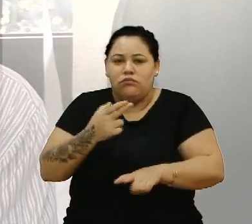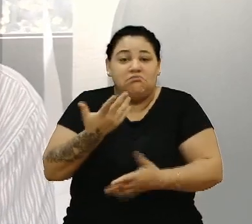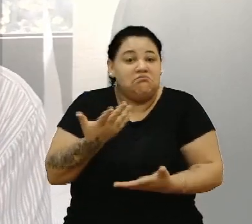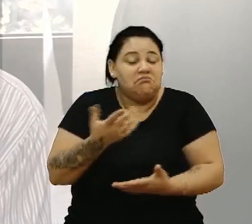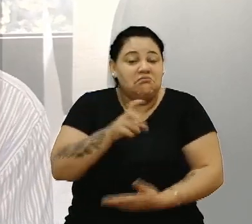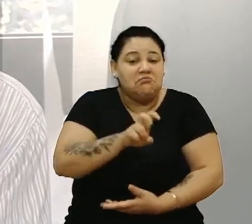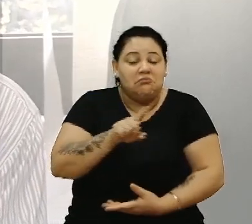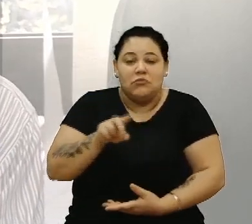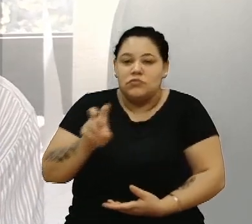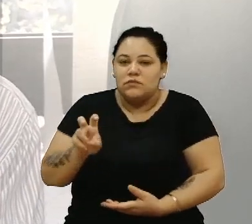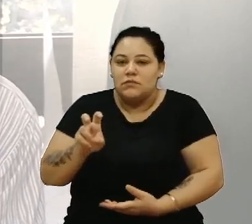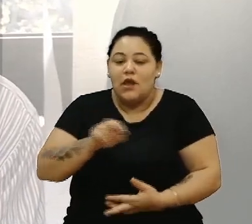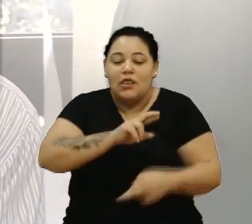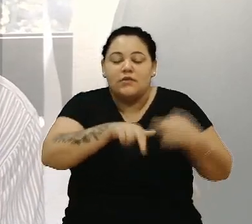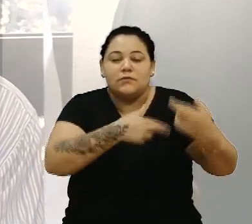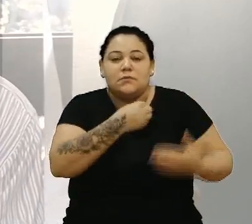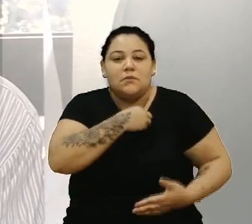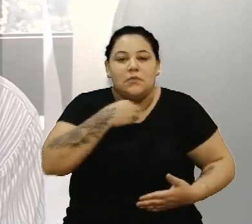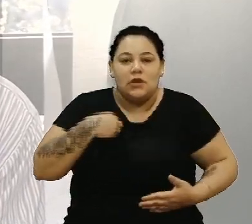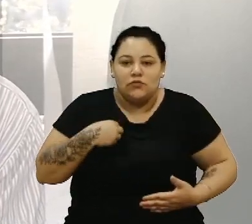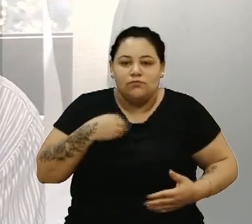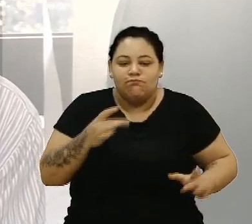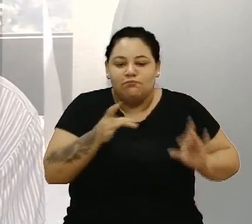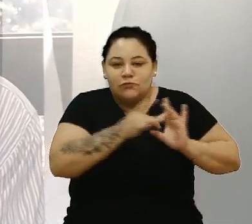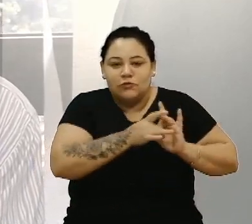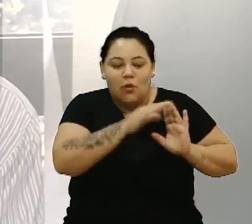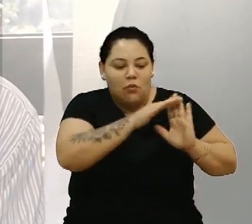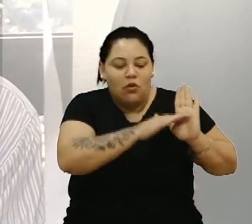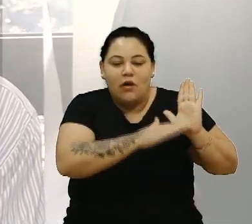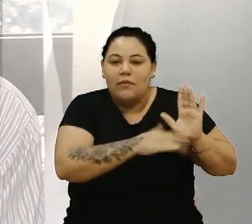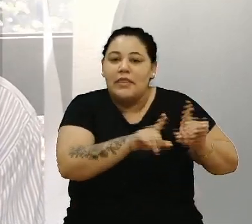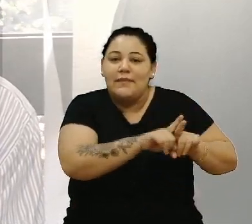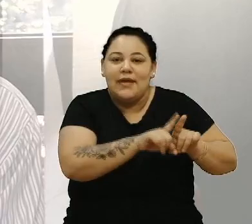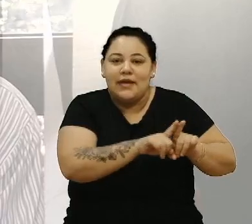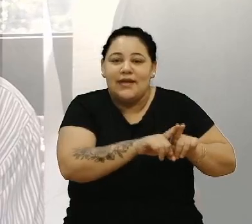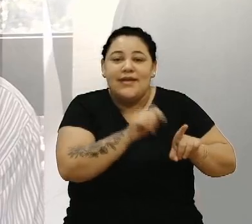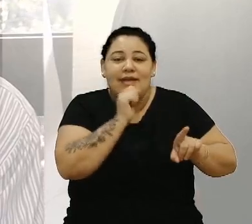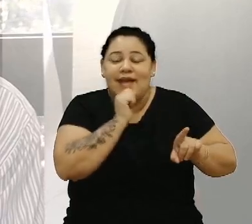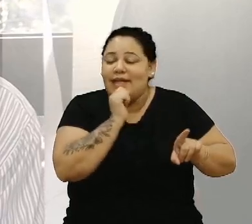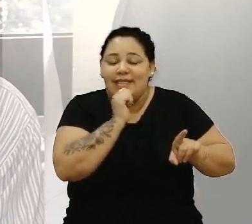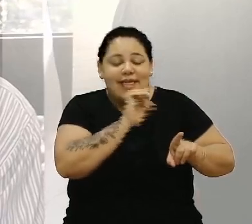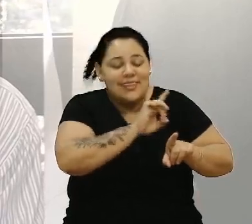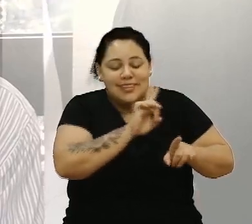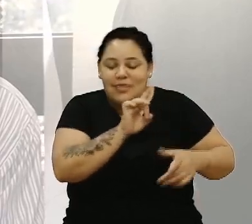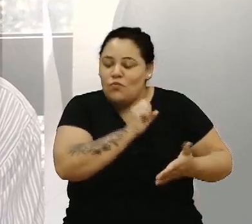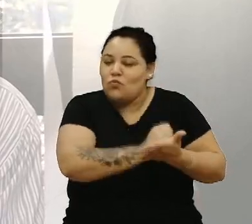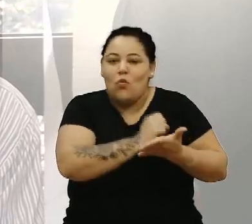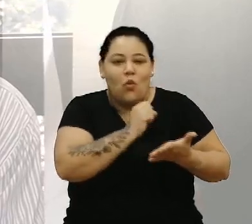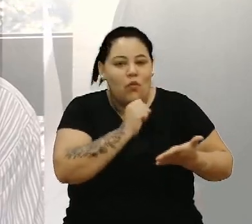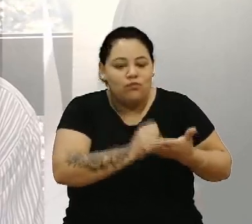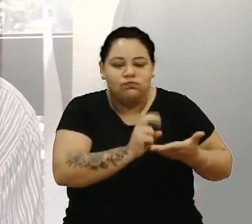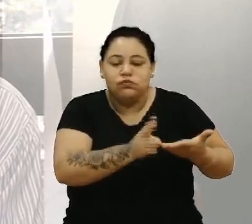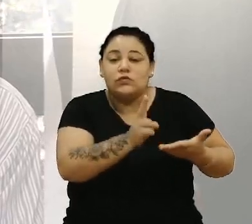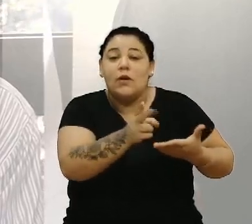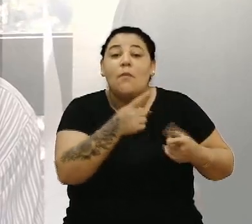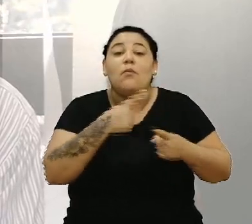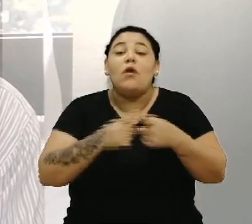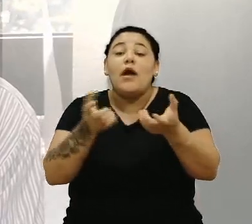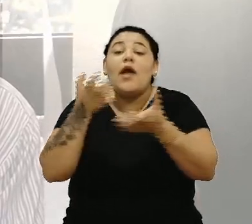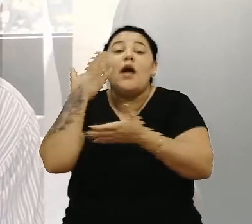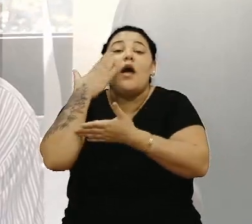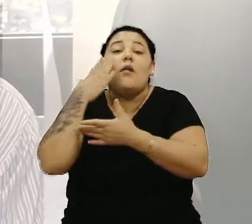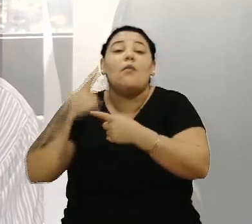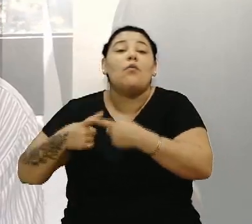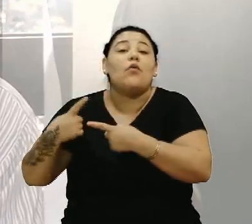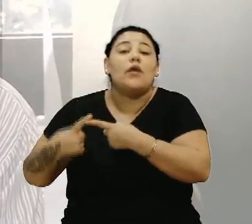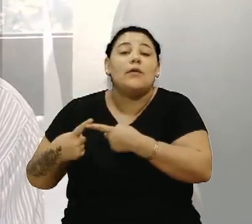5.5. Em relação aos médicos vinculados ao programa que não foram recontratados, por quais motivos?